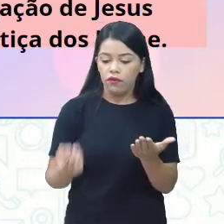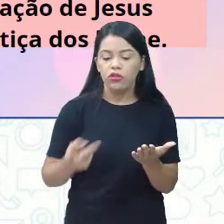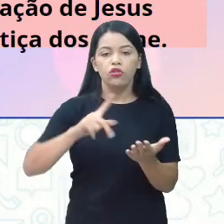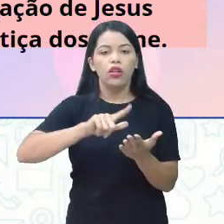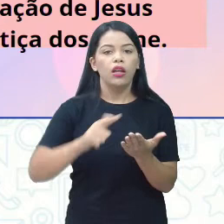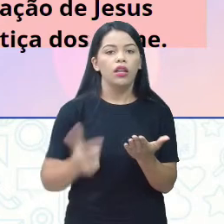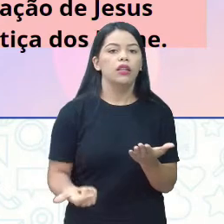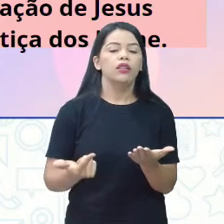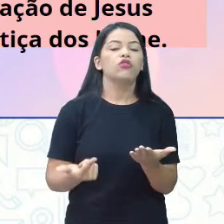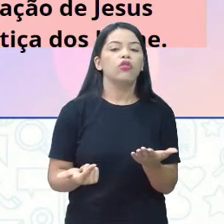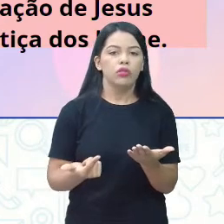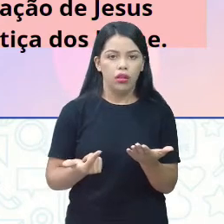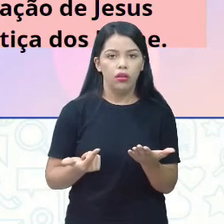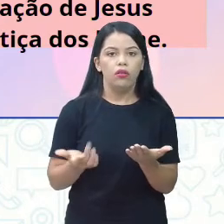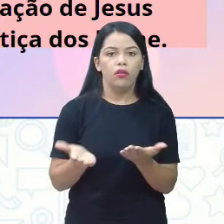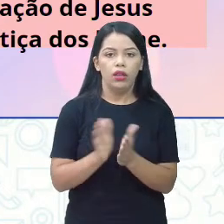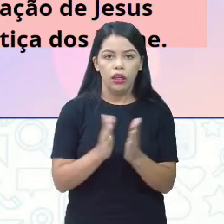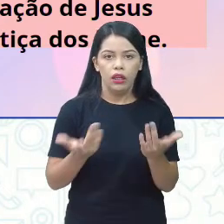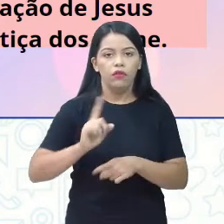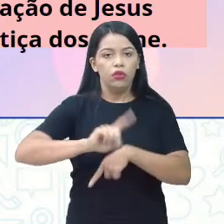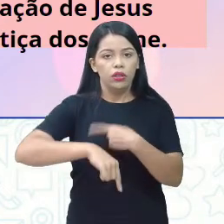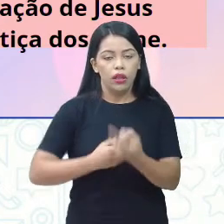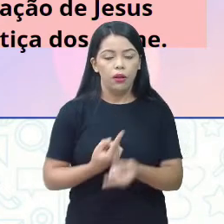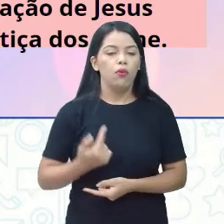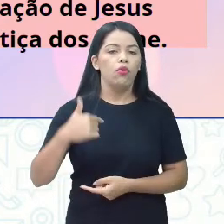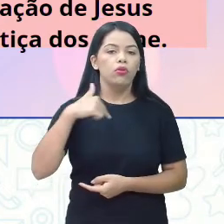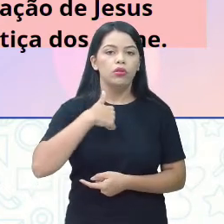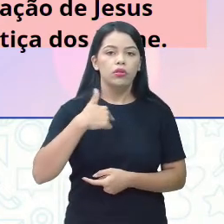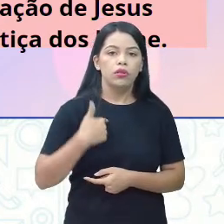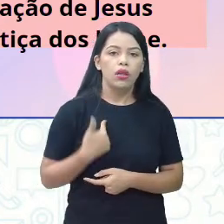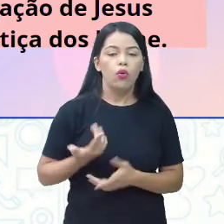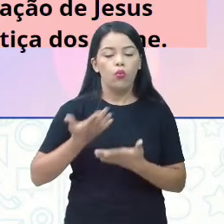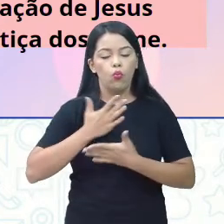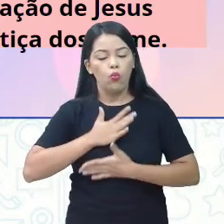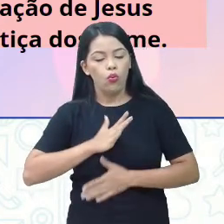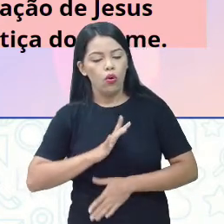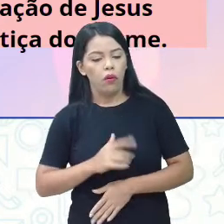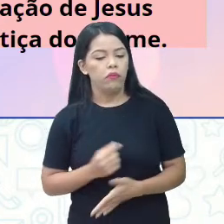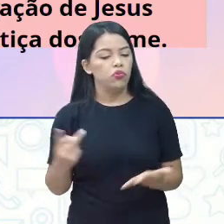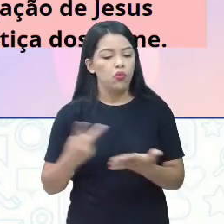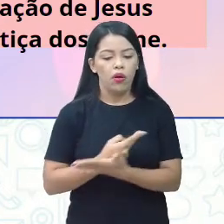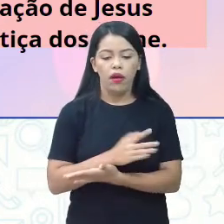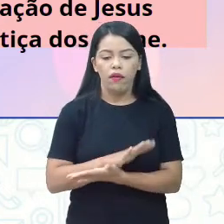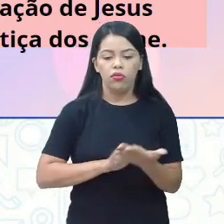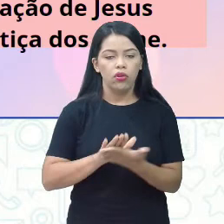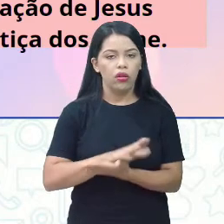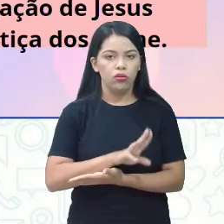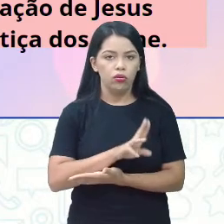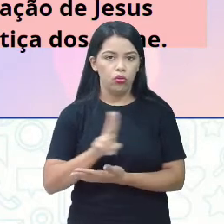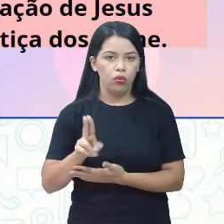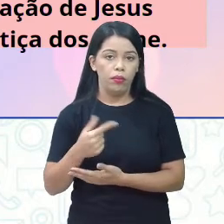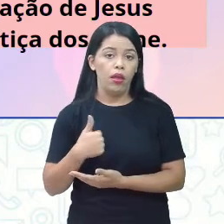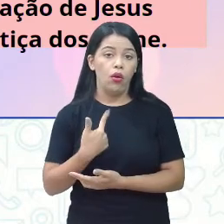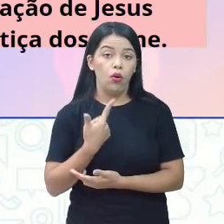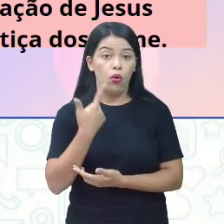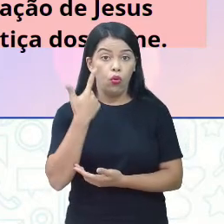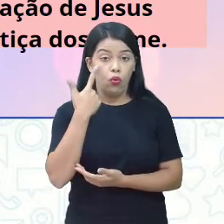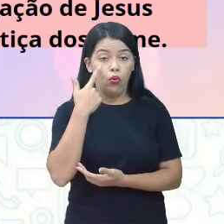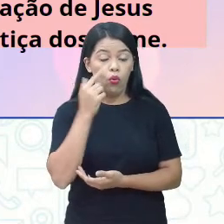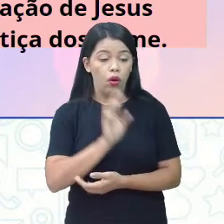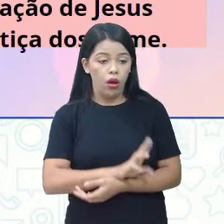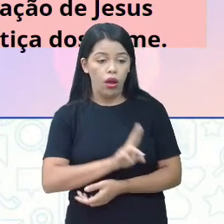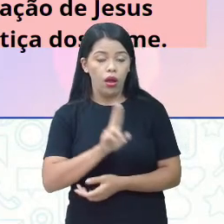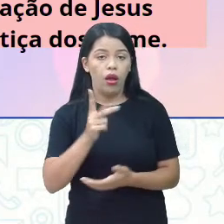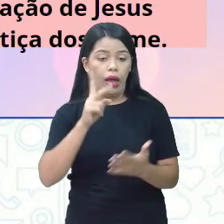mais uns tempos para frente, mesmo vagarosamente, não errava nenhum nome. Li no claro da luz